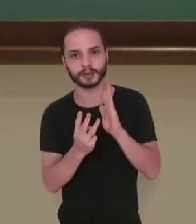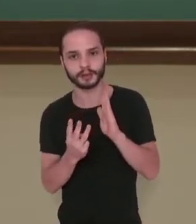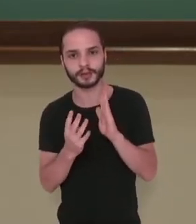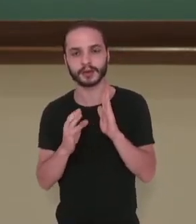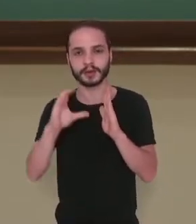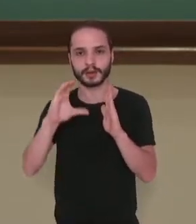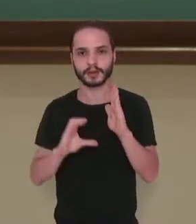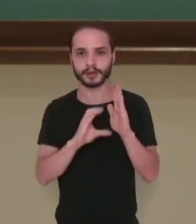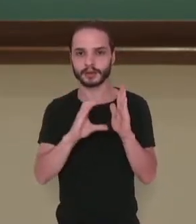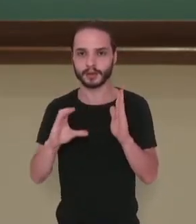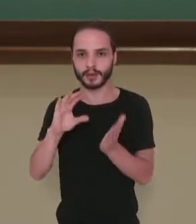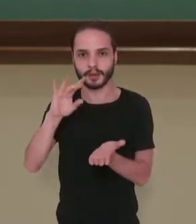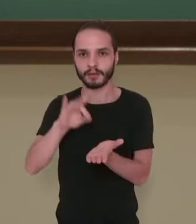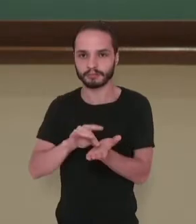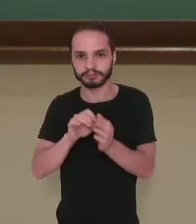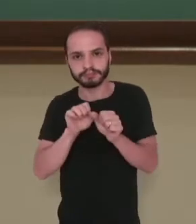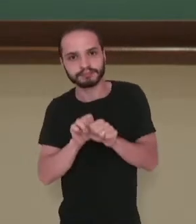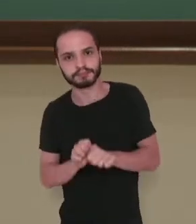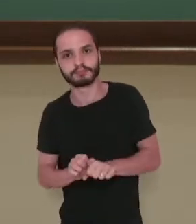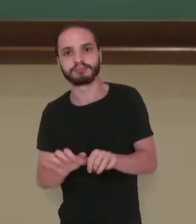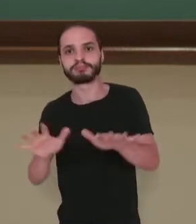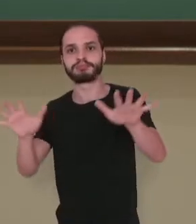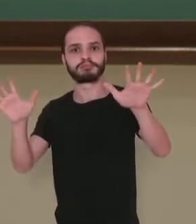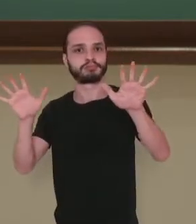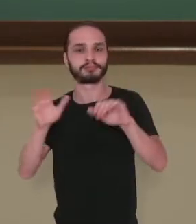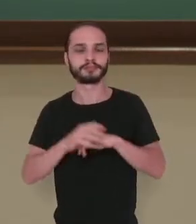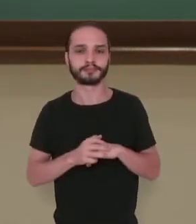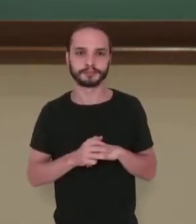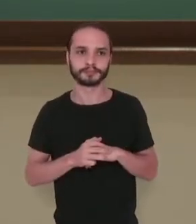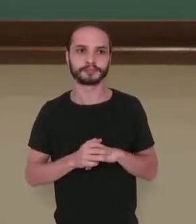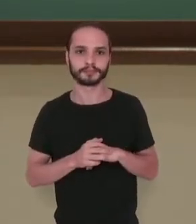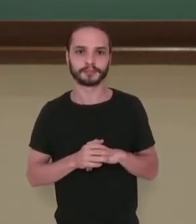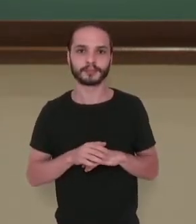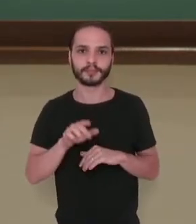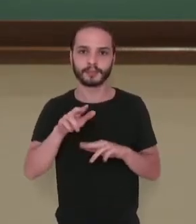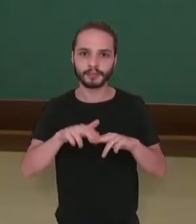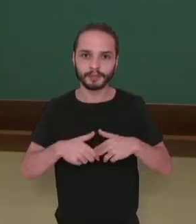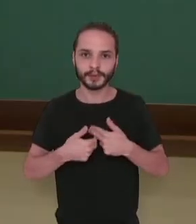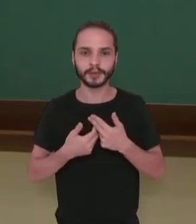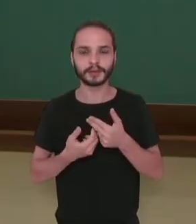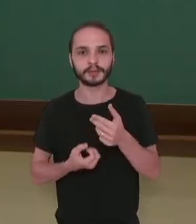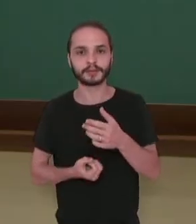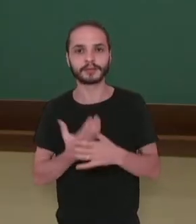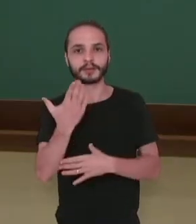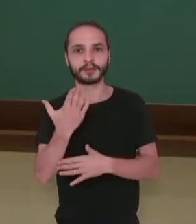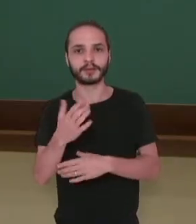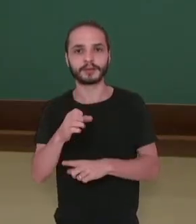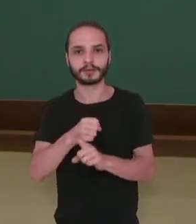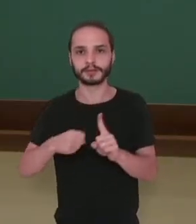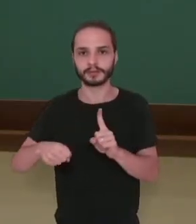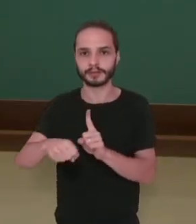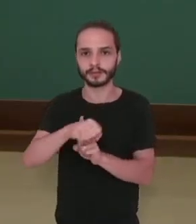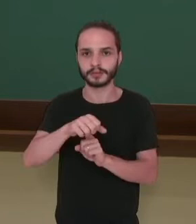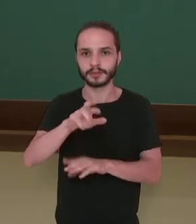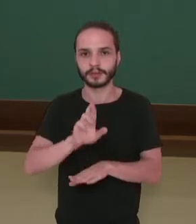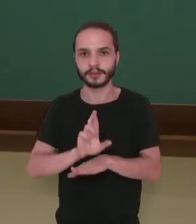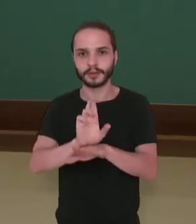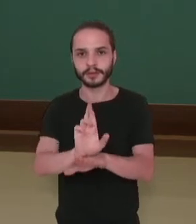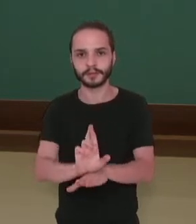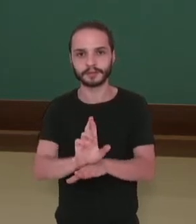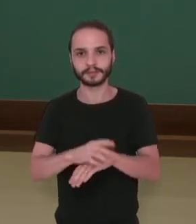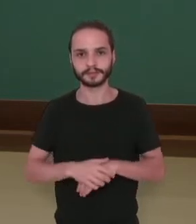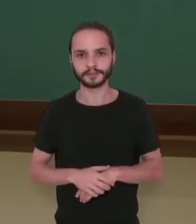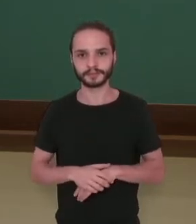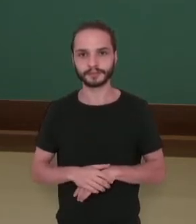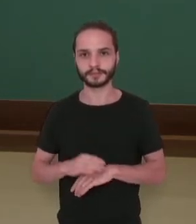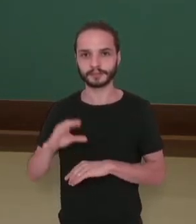religião oficial, e essa religião vai se expandir, tá? Então, é dessa forma que vai se formar a sociedade feudal. Carlos Magno,